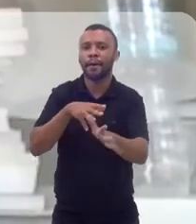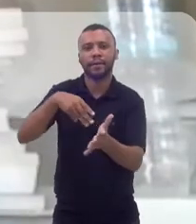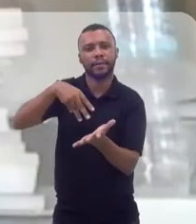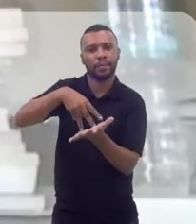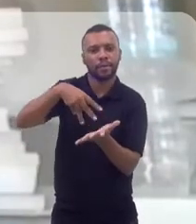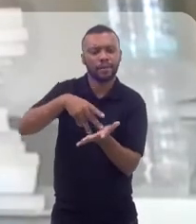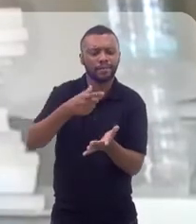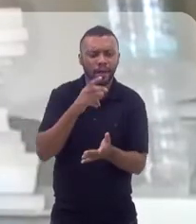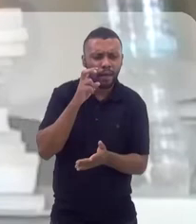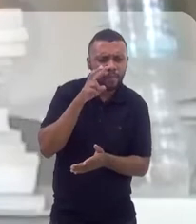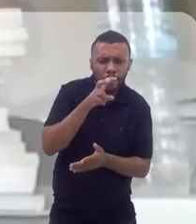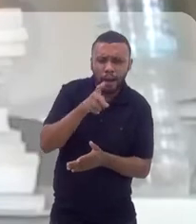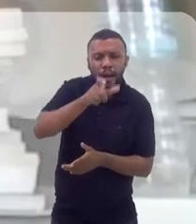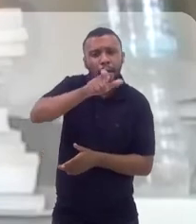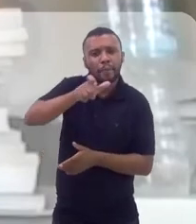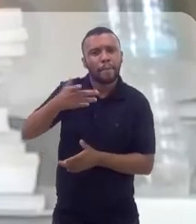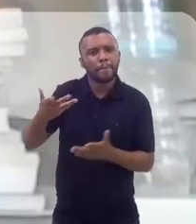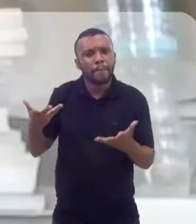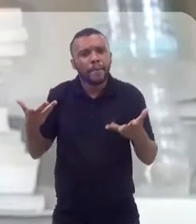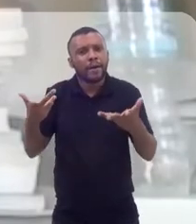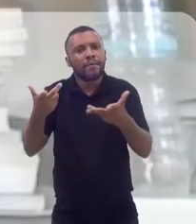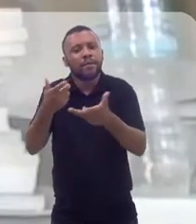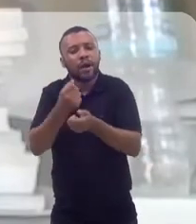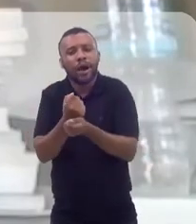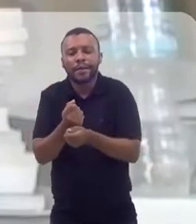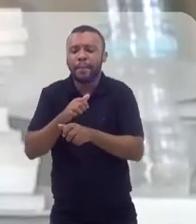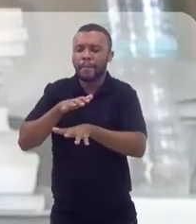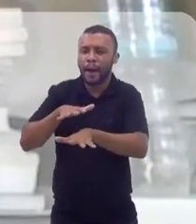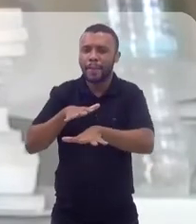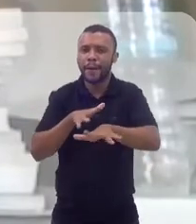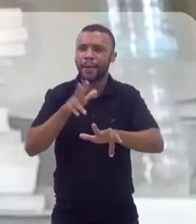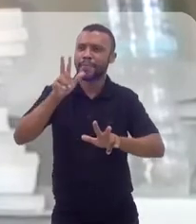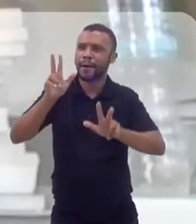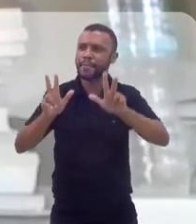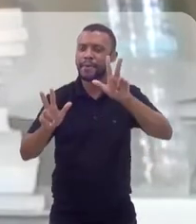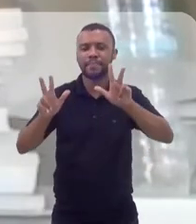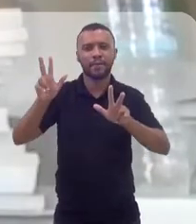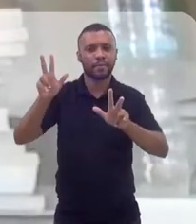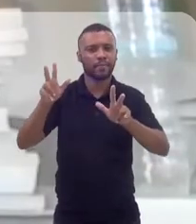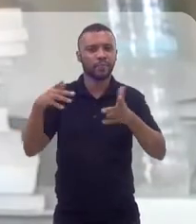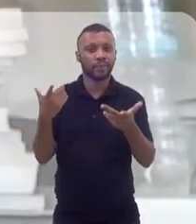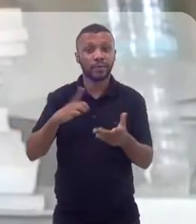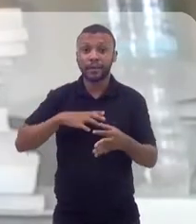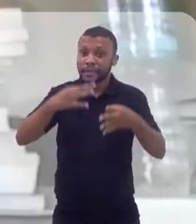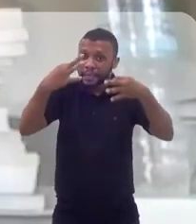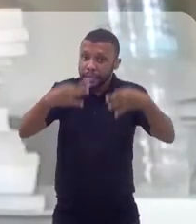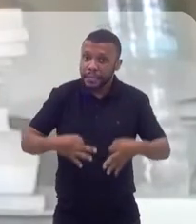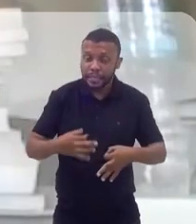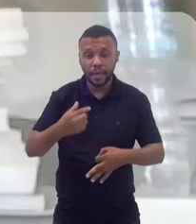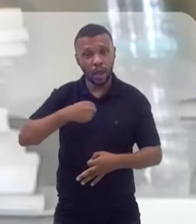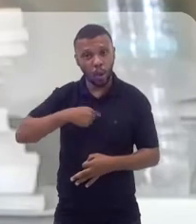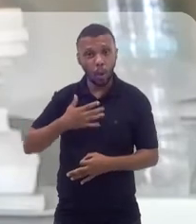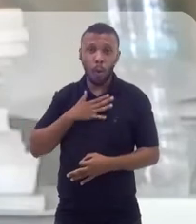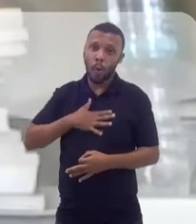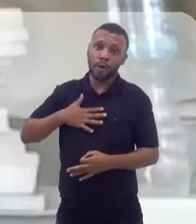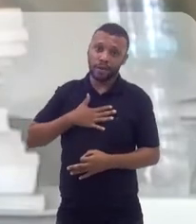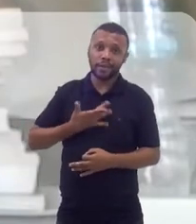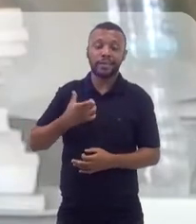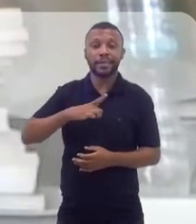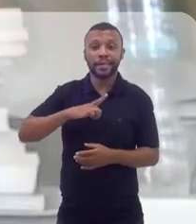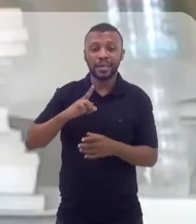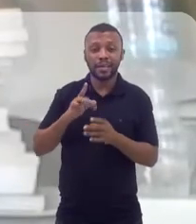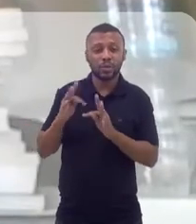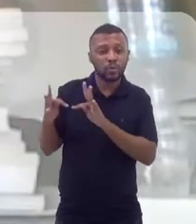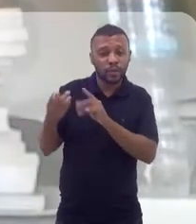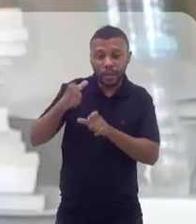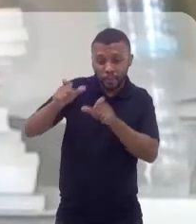ver aquelas pessoas maravilhosas desfilando, tenho certeza que eu, pelo menos, gostaria, e todas as